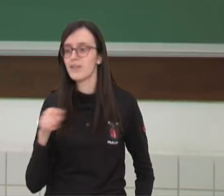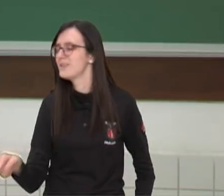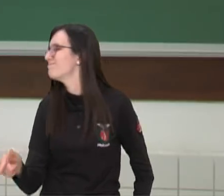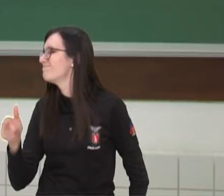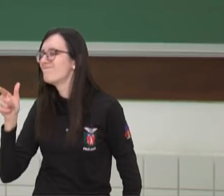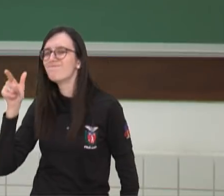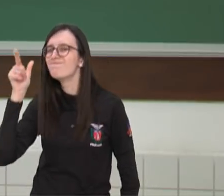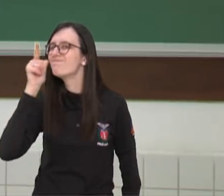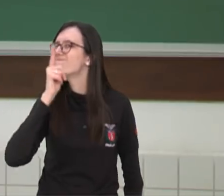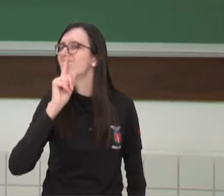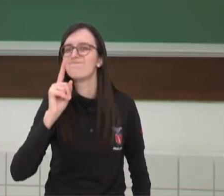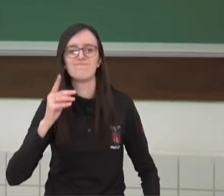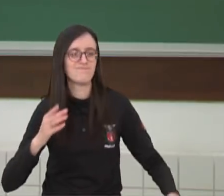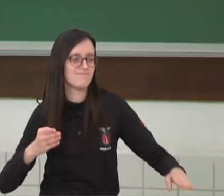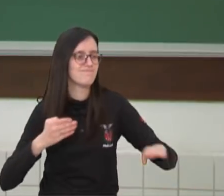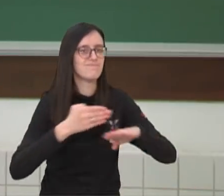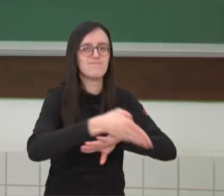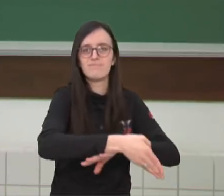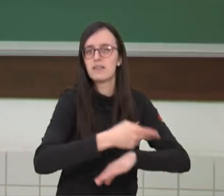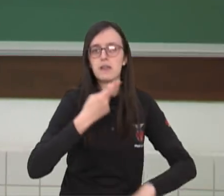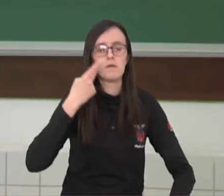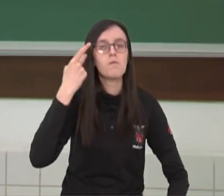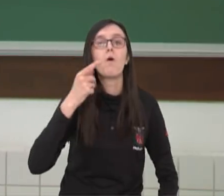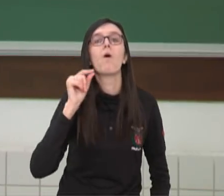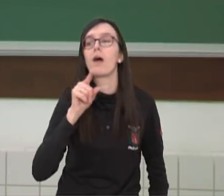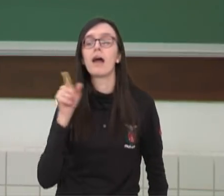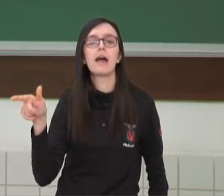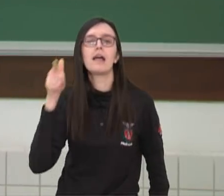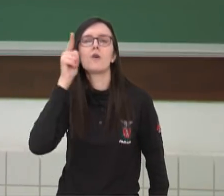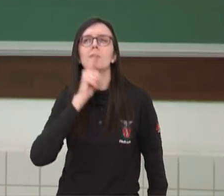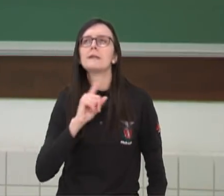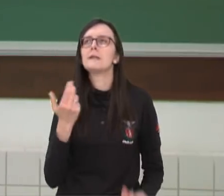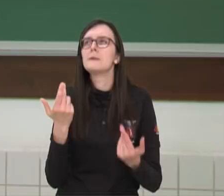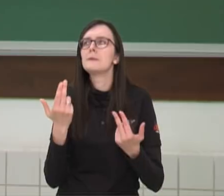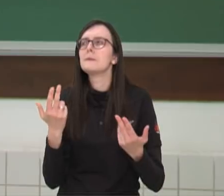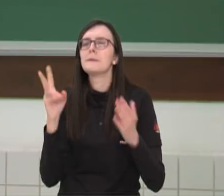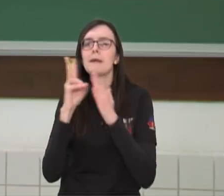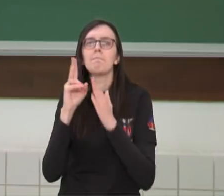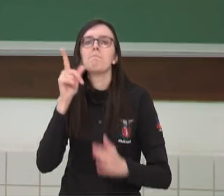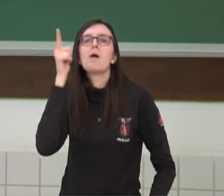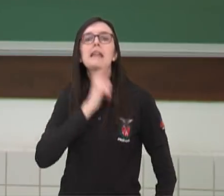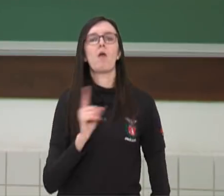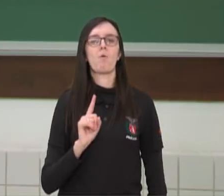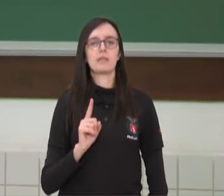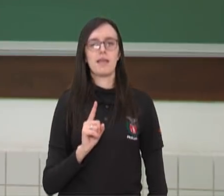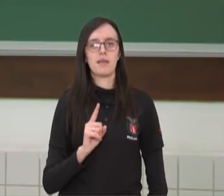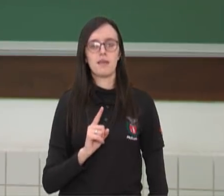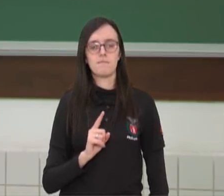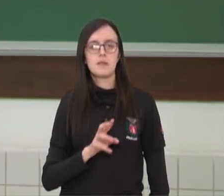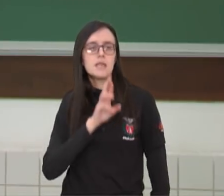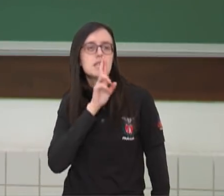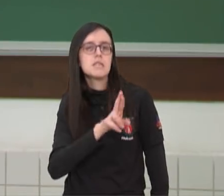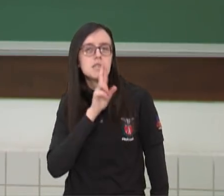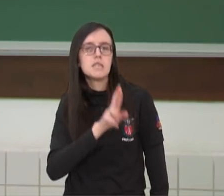incapaz juridicamente quer dizer que o indígena não estava apto a